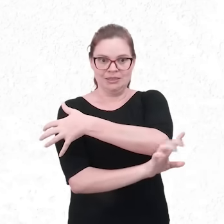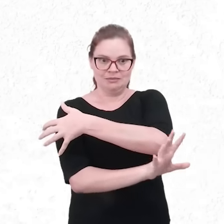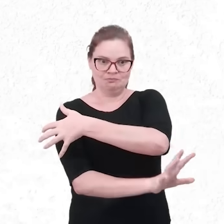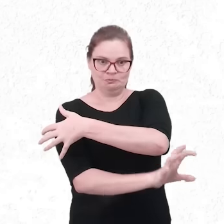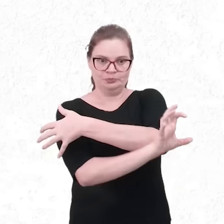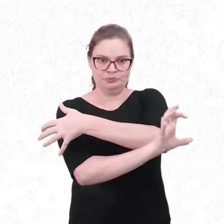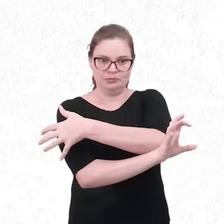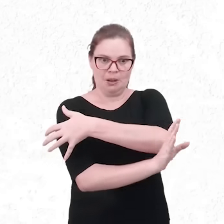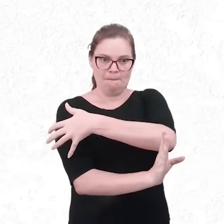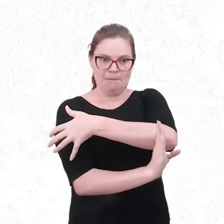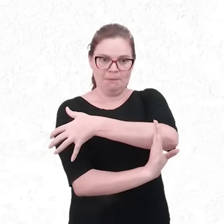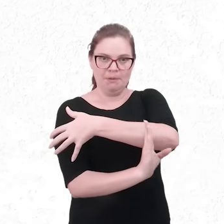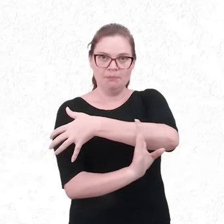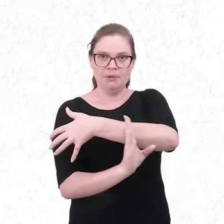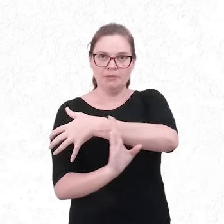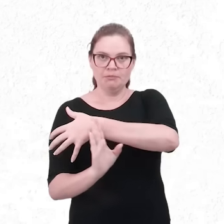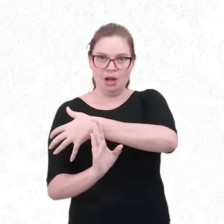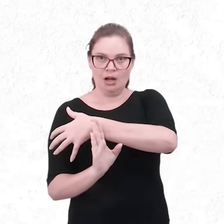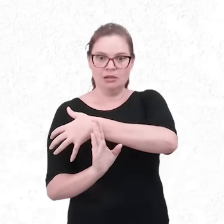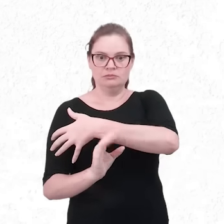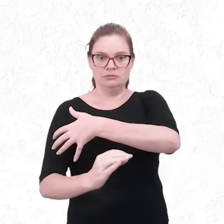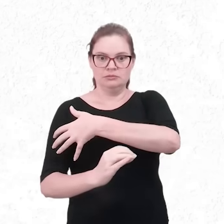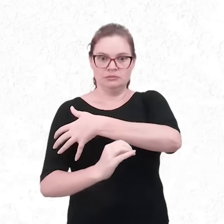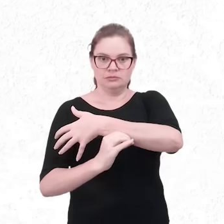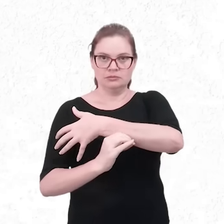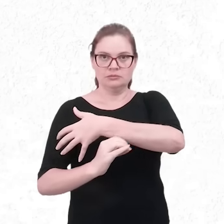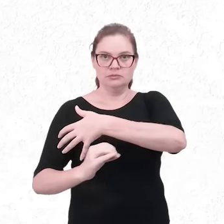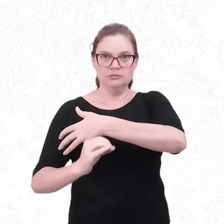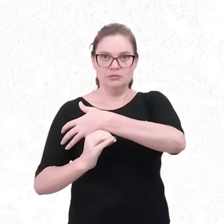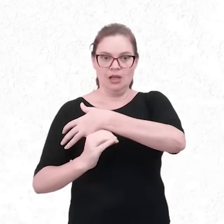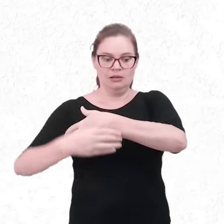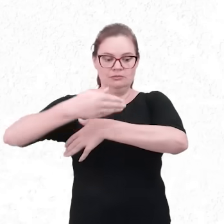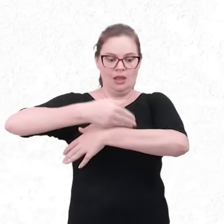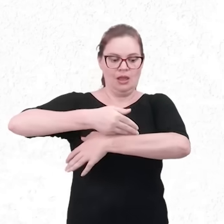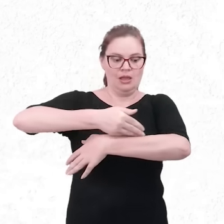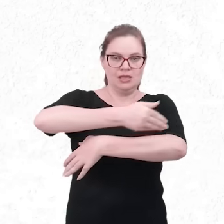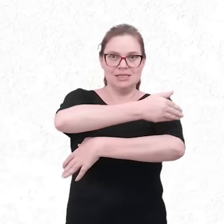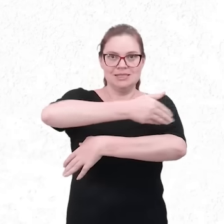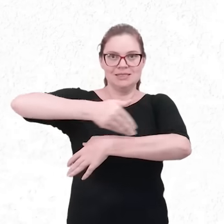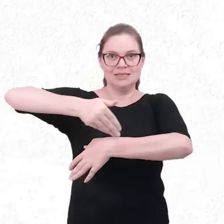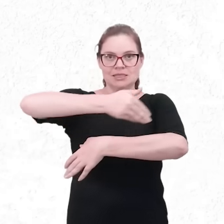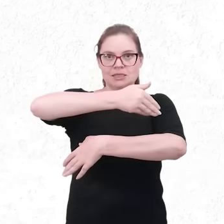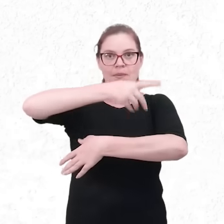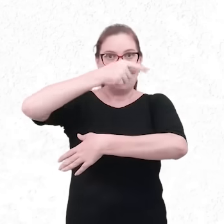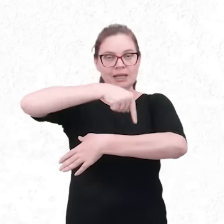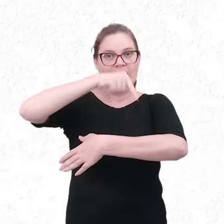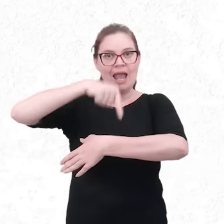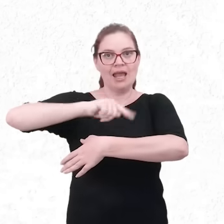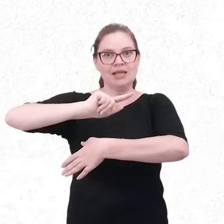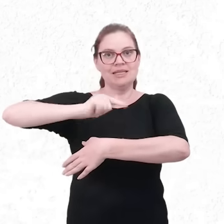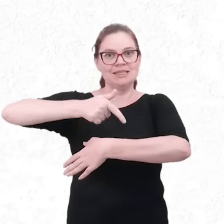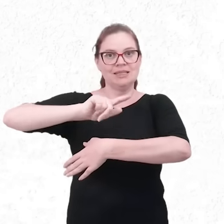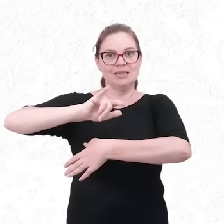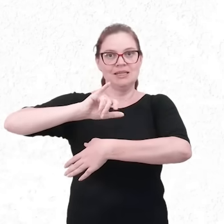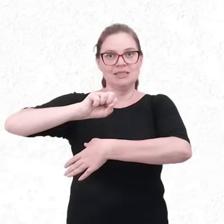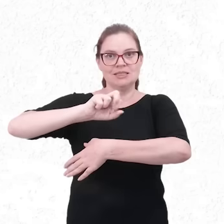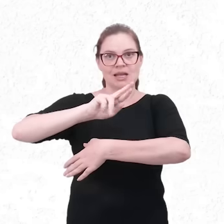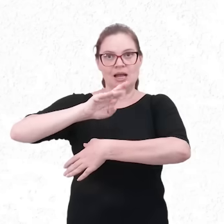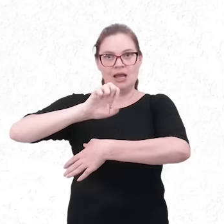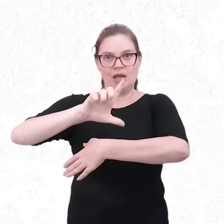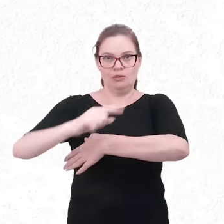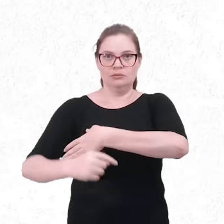uma videira representando a igreja. Então, em cima Israel e embaixo a igreja. Cada bola